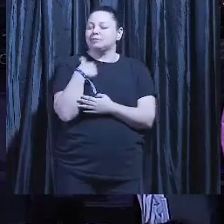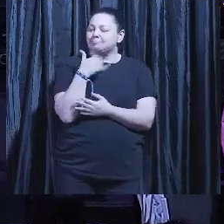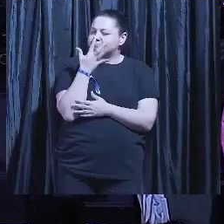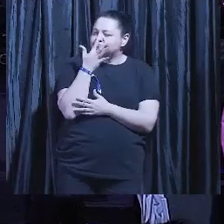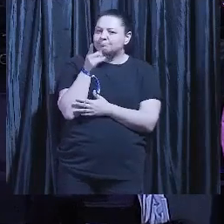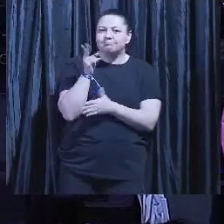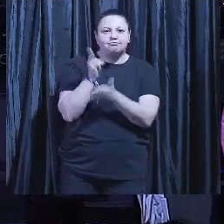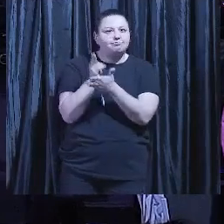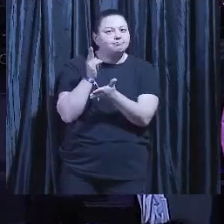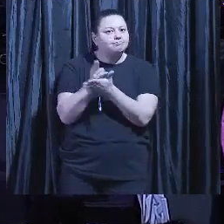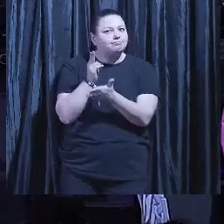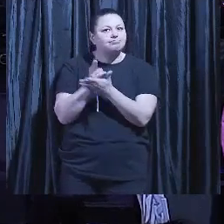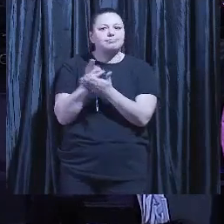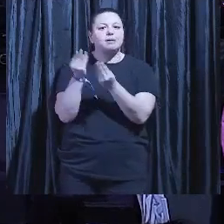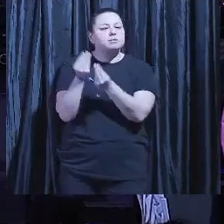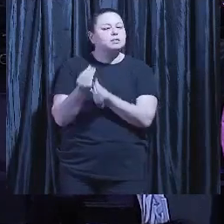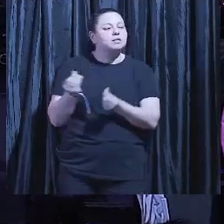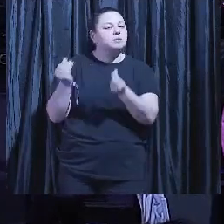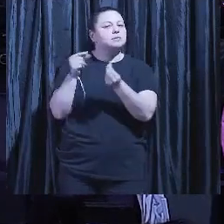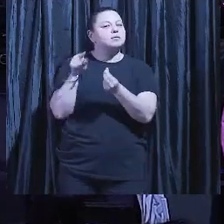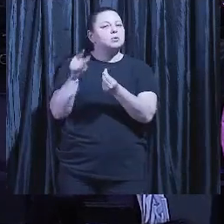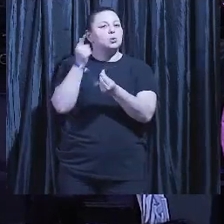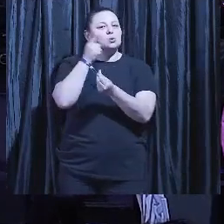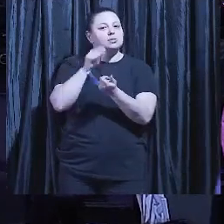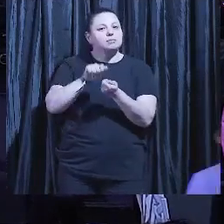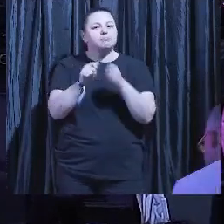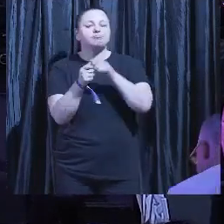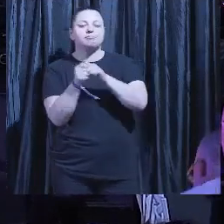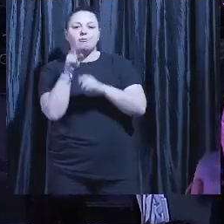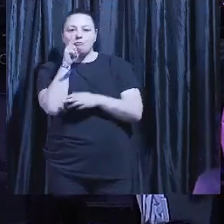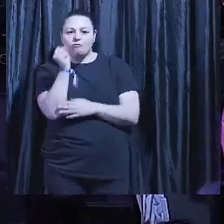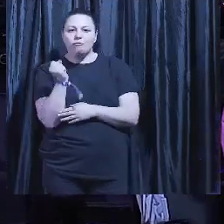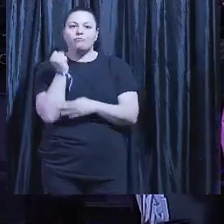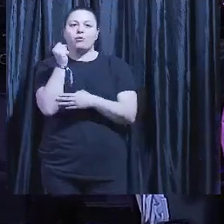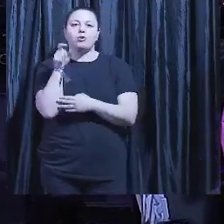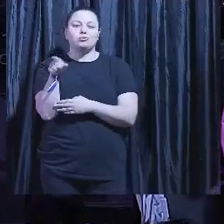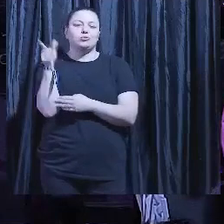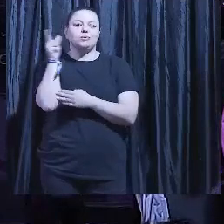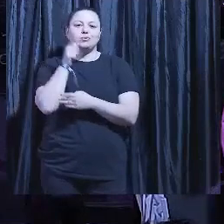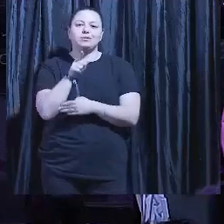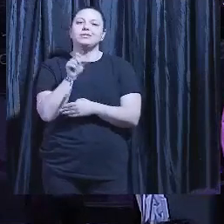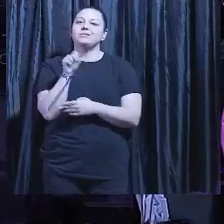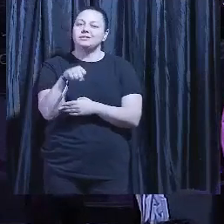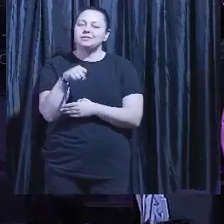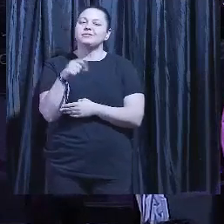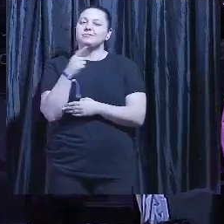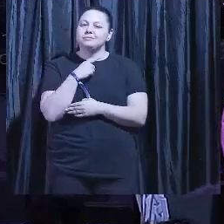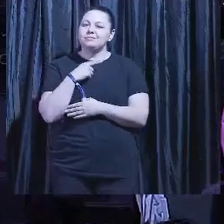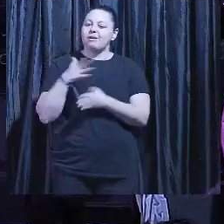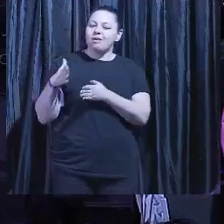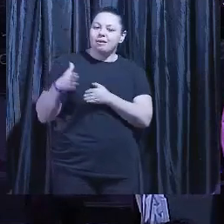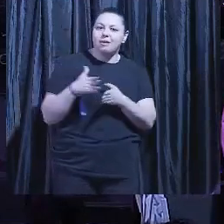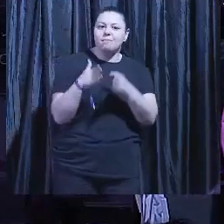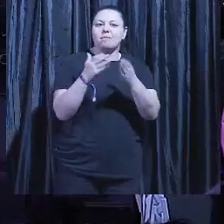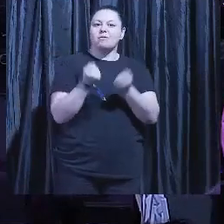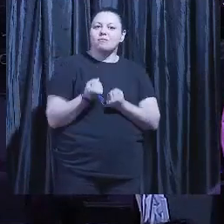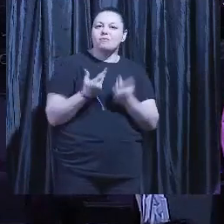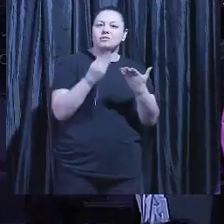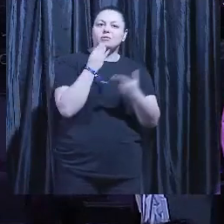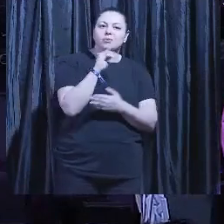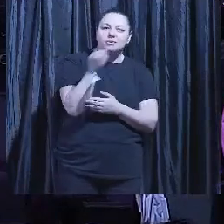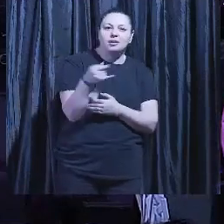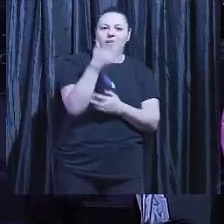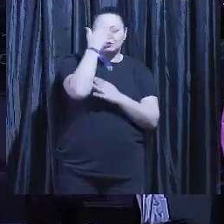sempre construiu que essa sensibilidade virasse uma força e que você conseguisse construir pontes, caminhos, oportunidades para as pessoas ao